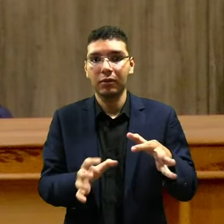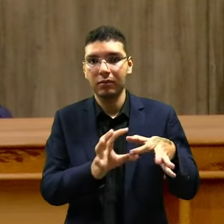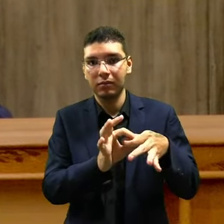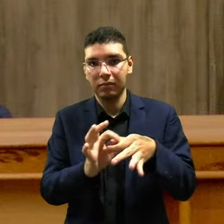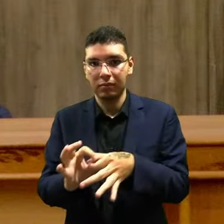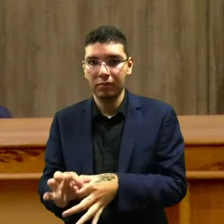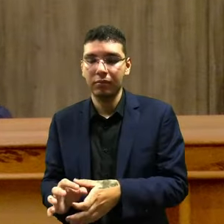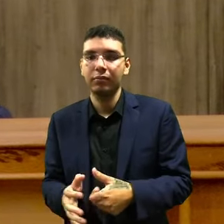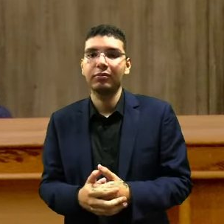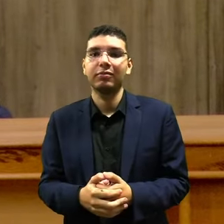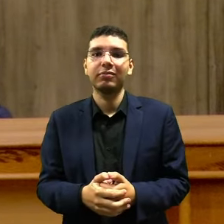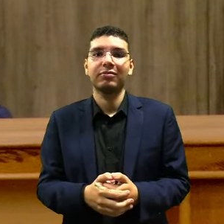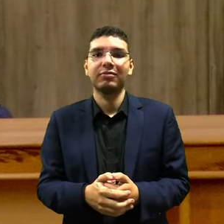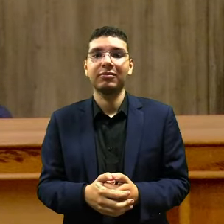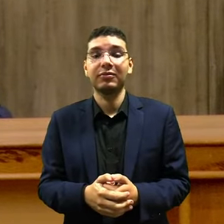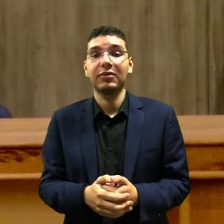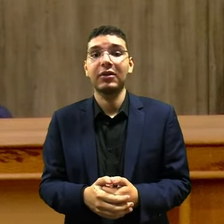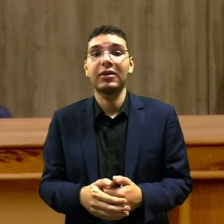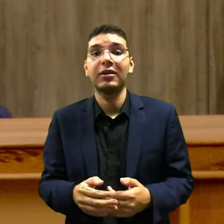é